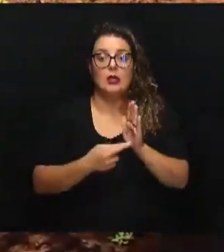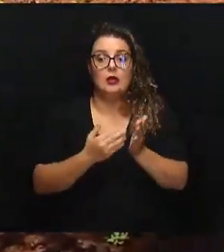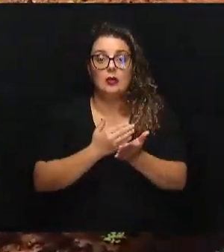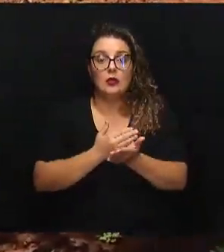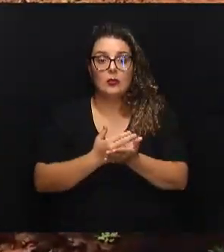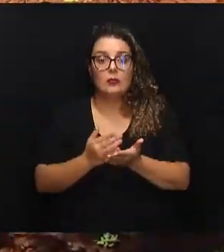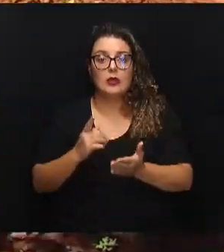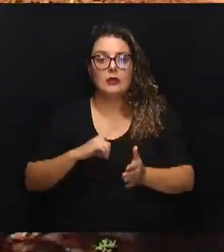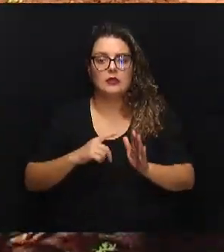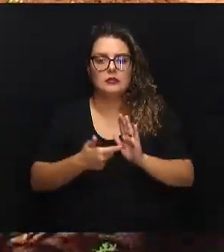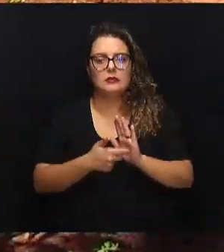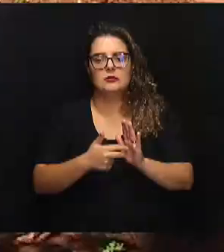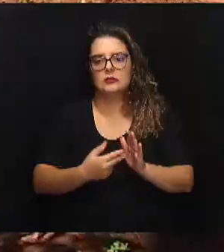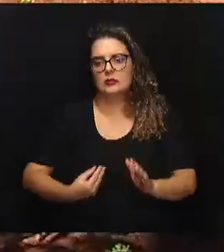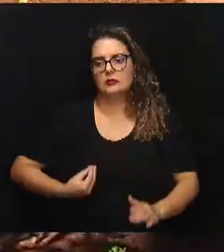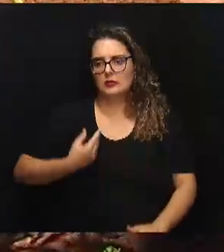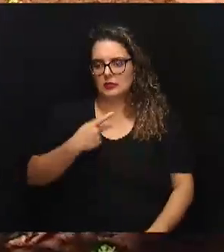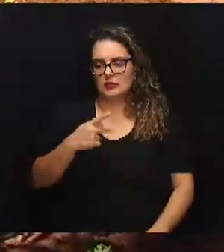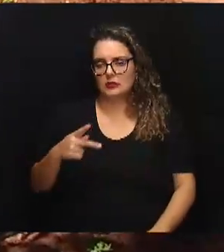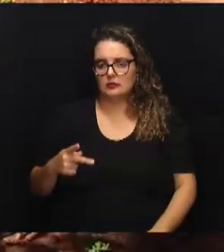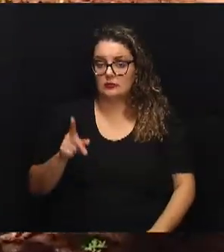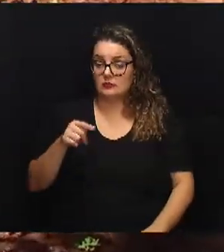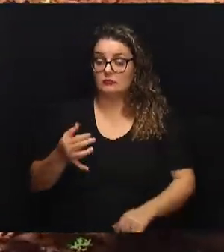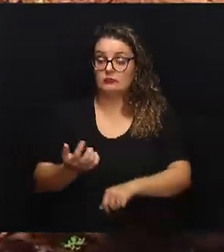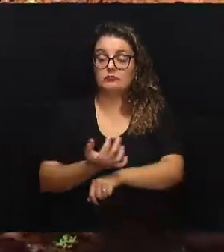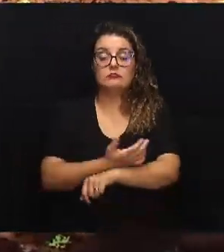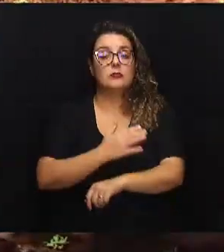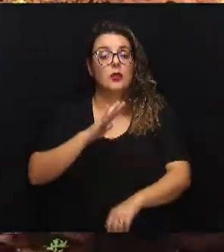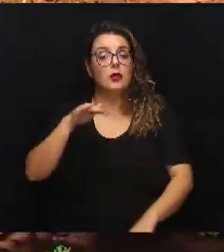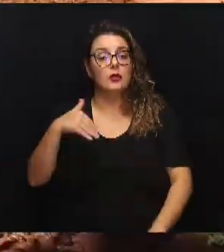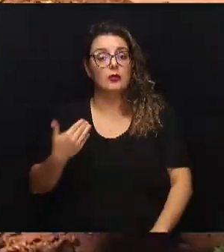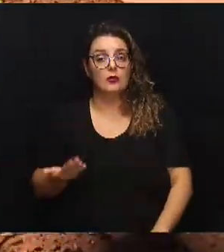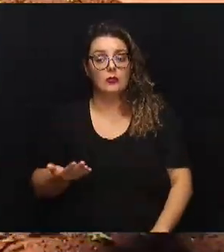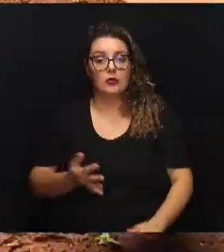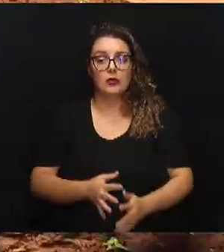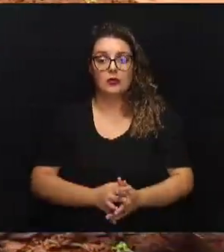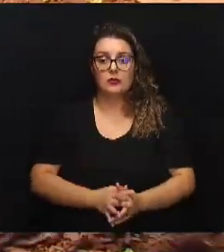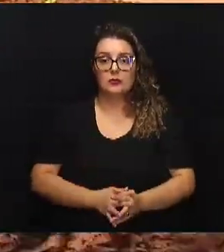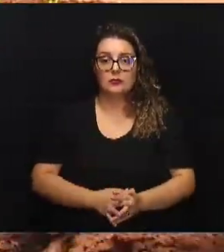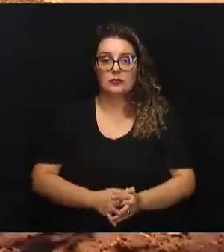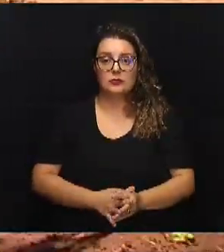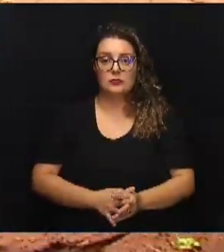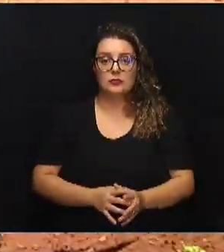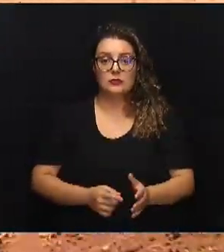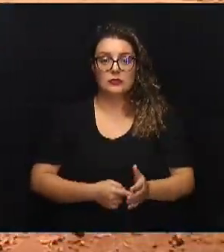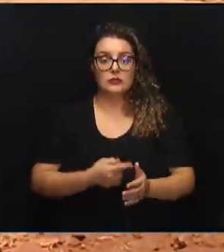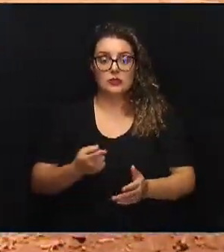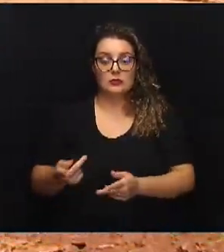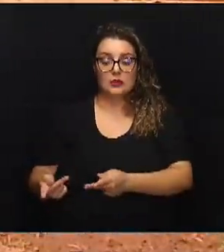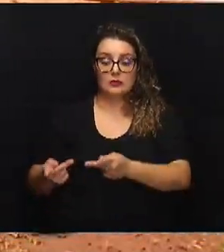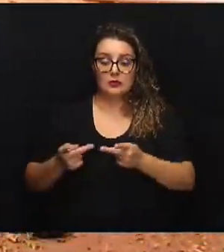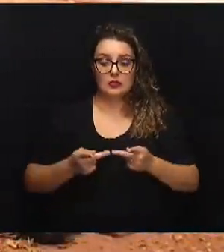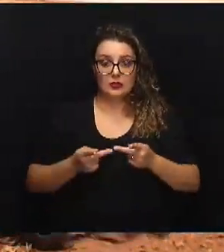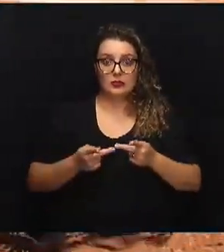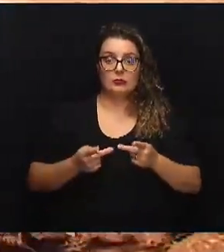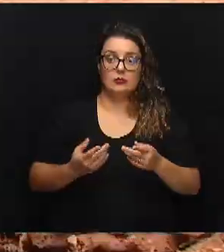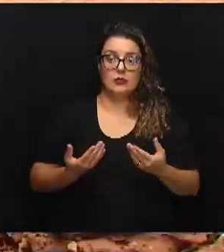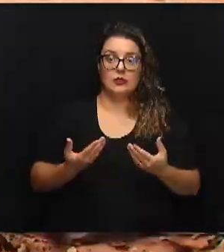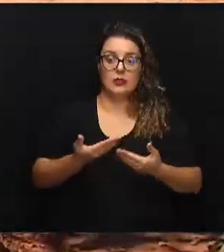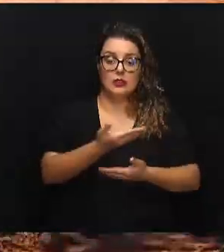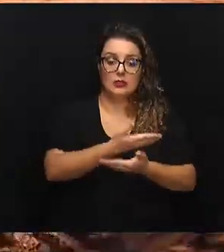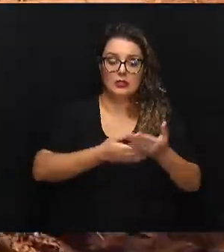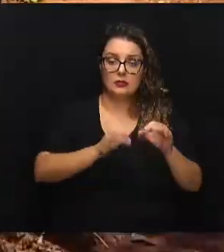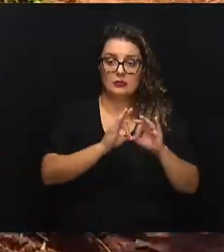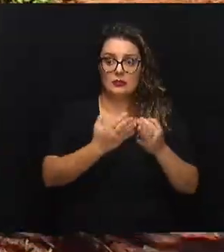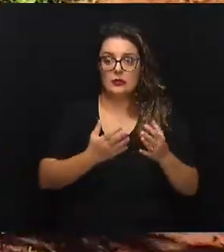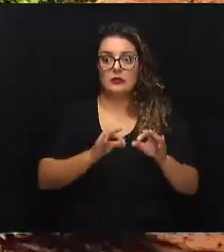na vida deles. E é até emocionante quando eles saem, né, na primeira visita de reinserção familiar, os familiares